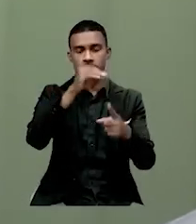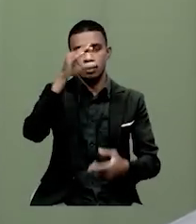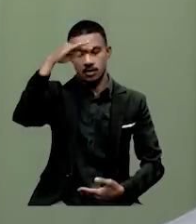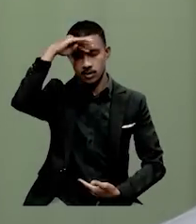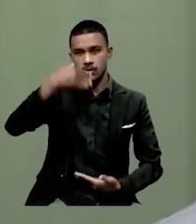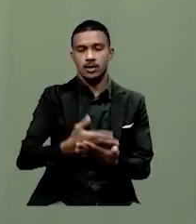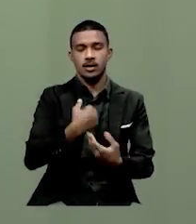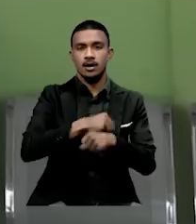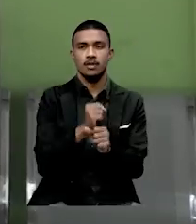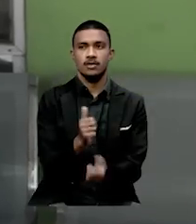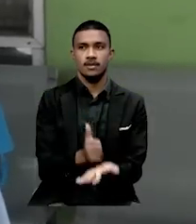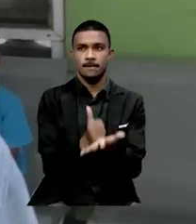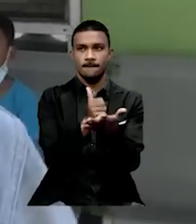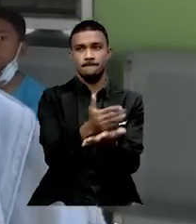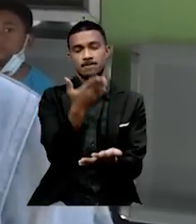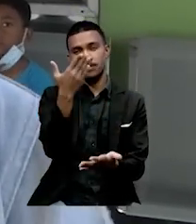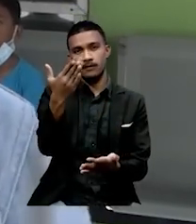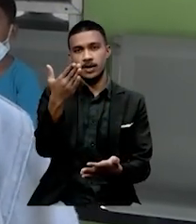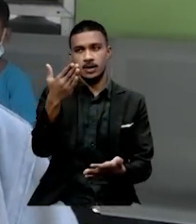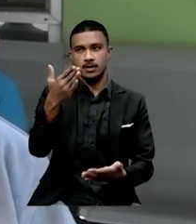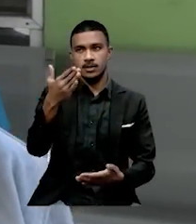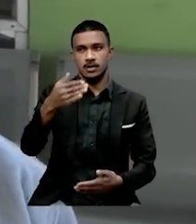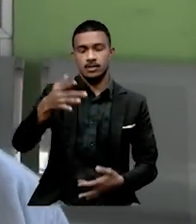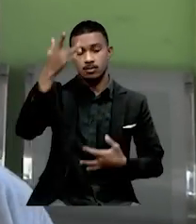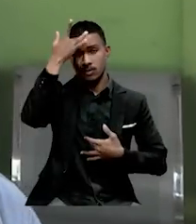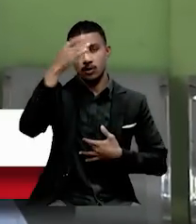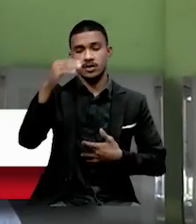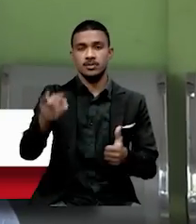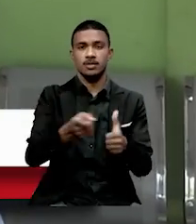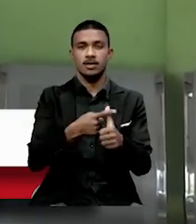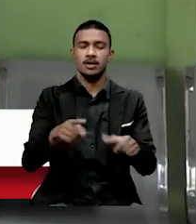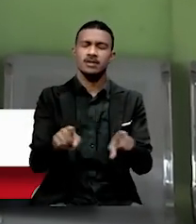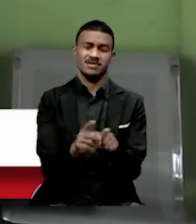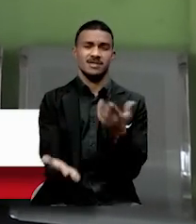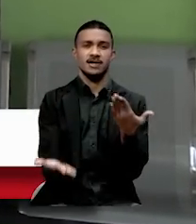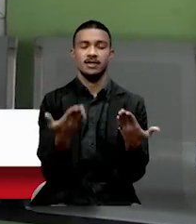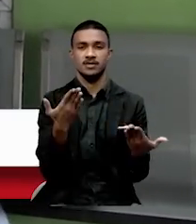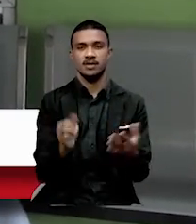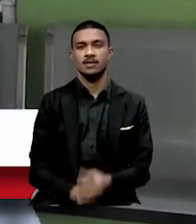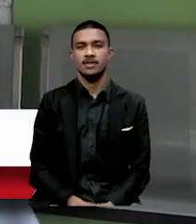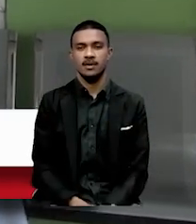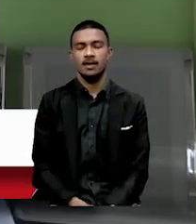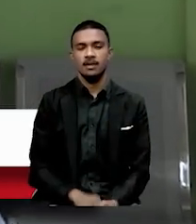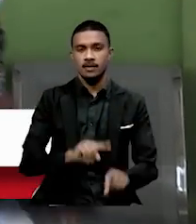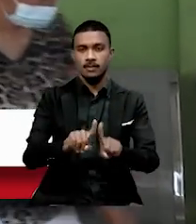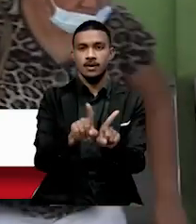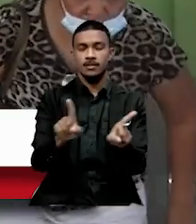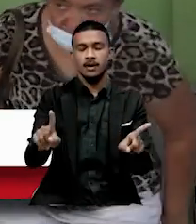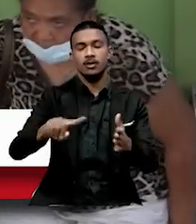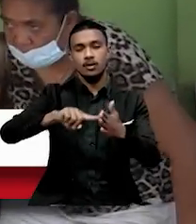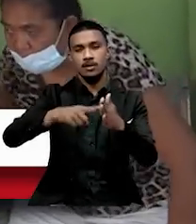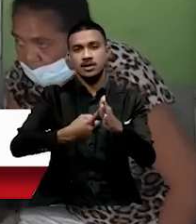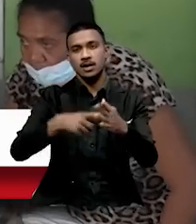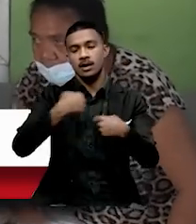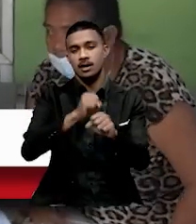tratamento. Ne moras primeiro ni nia moras no condição normal. Mas começa halo